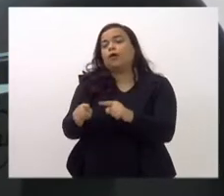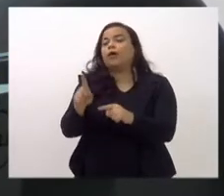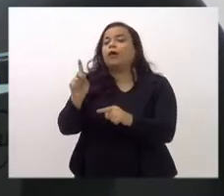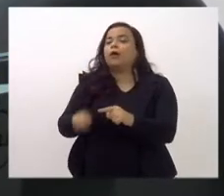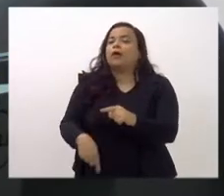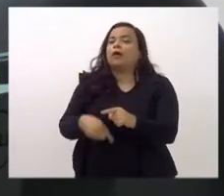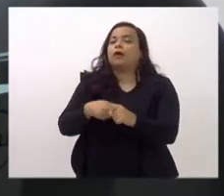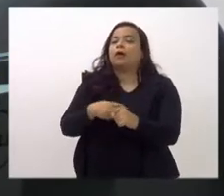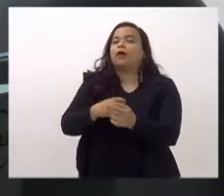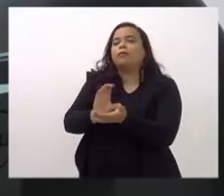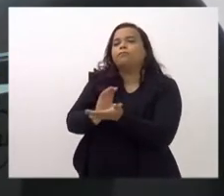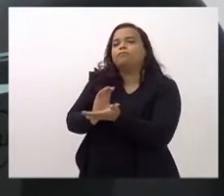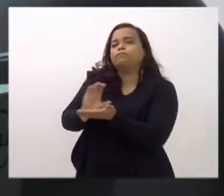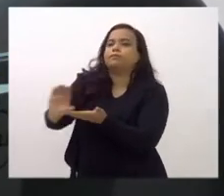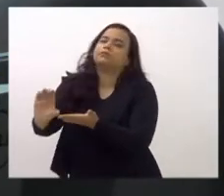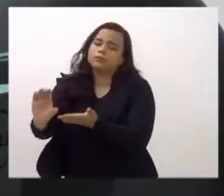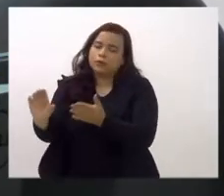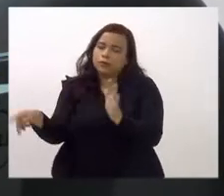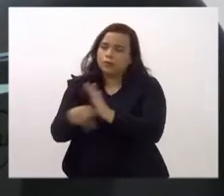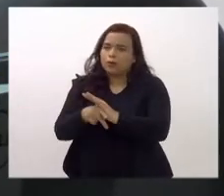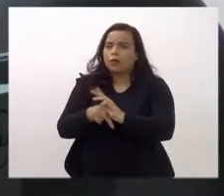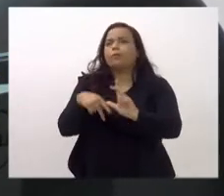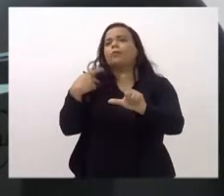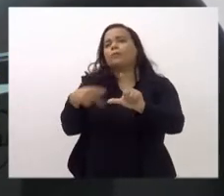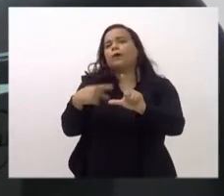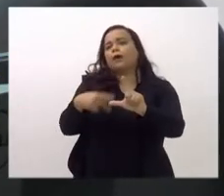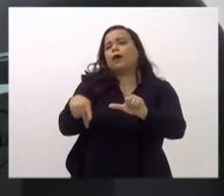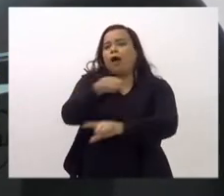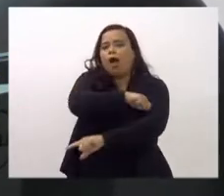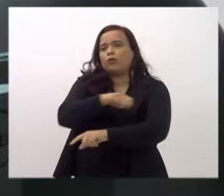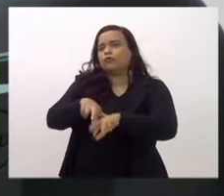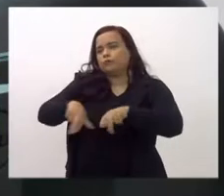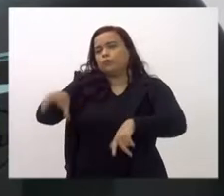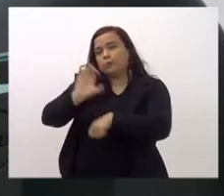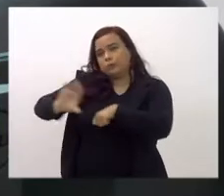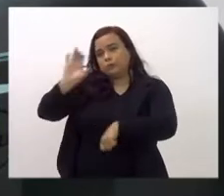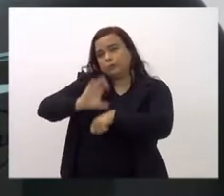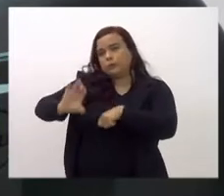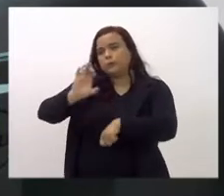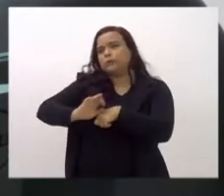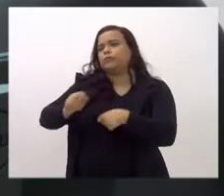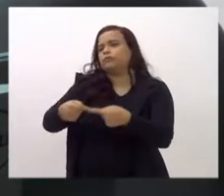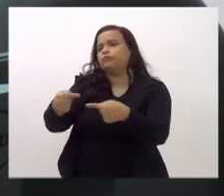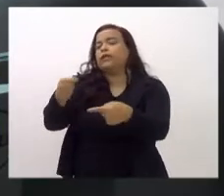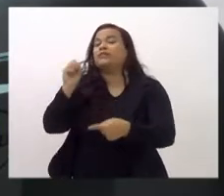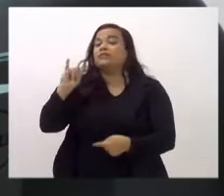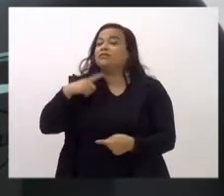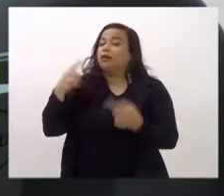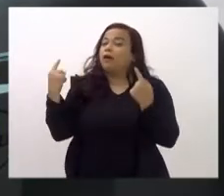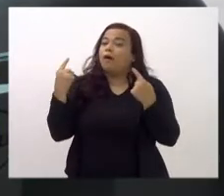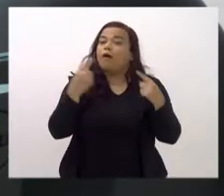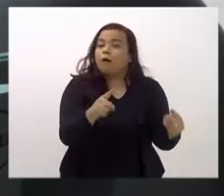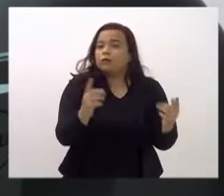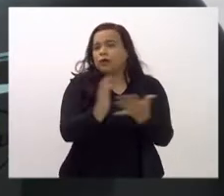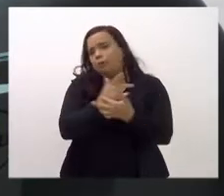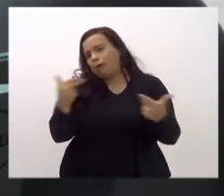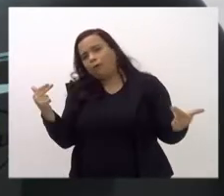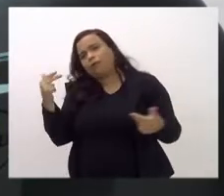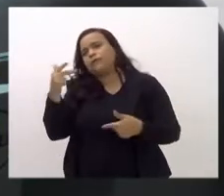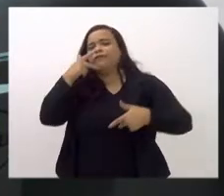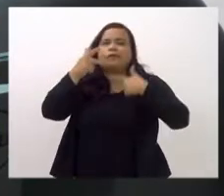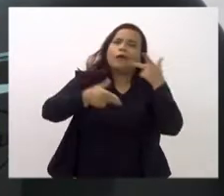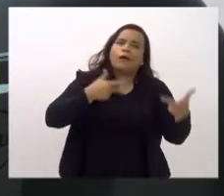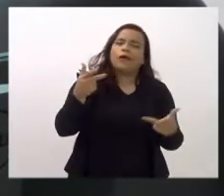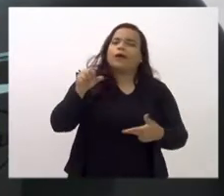financiamento do passe livre dos estudantes do curso subsequente. Se havia uma contestação de que